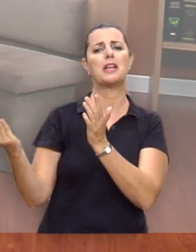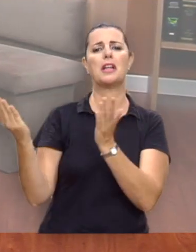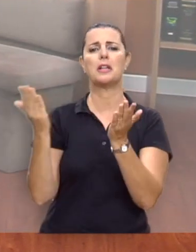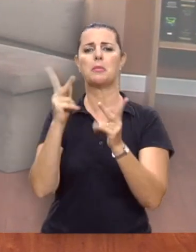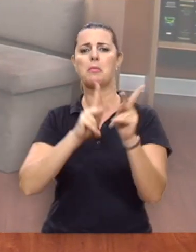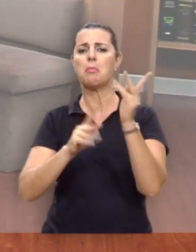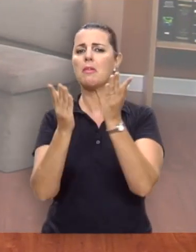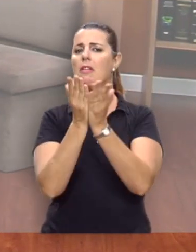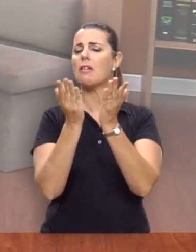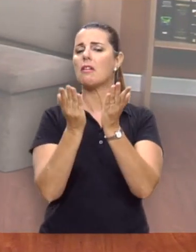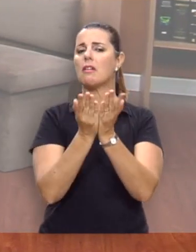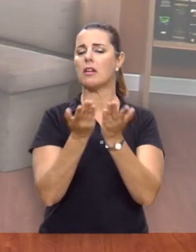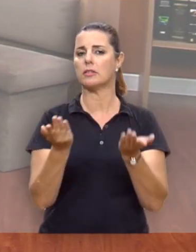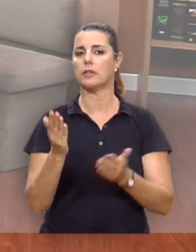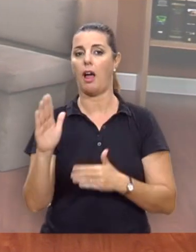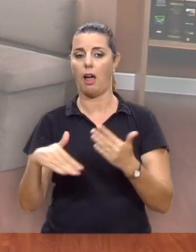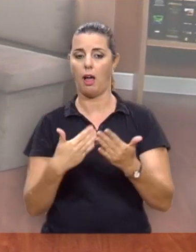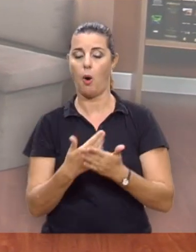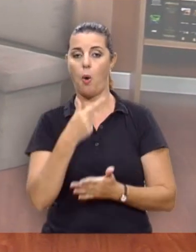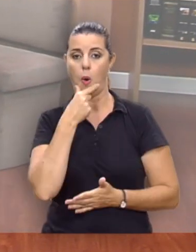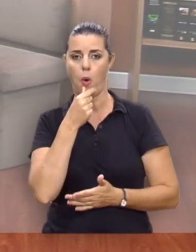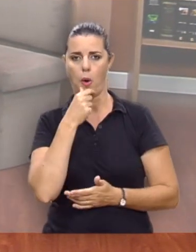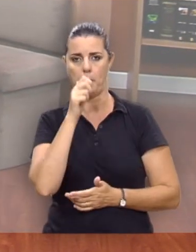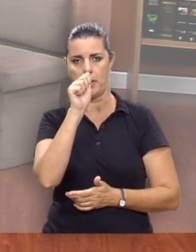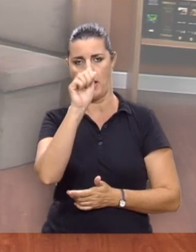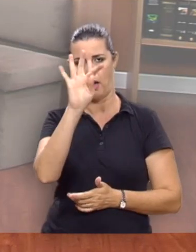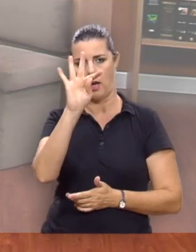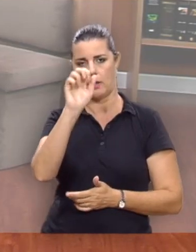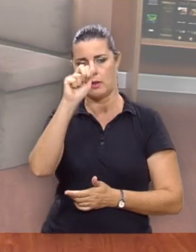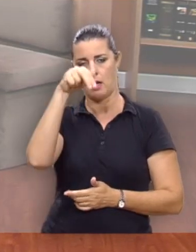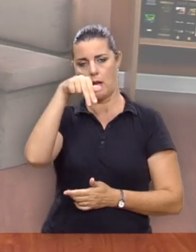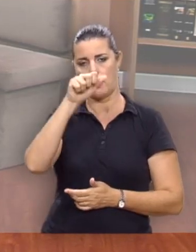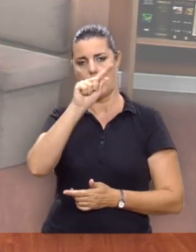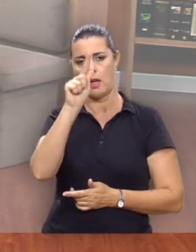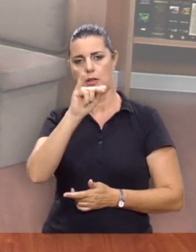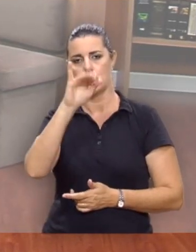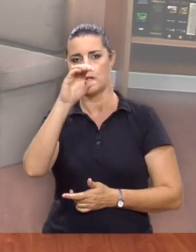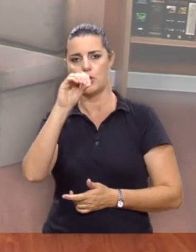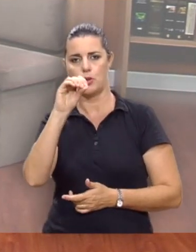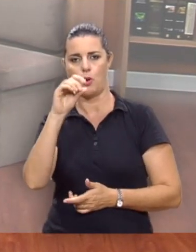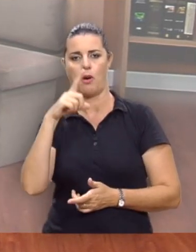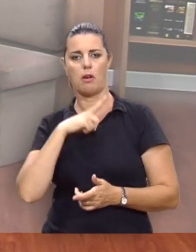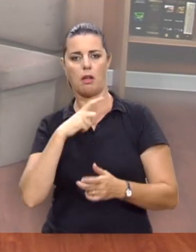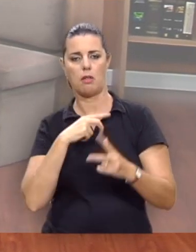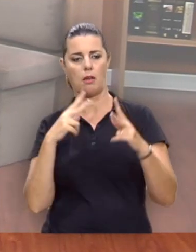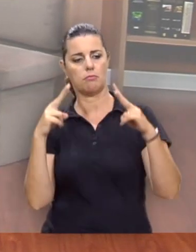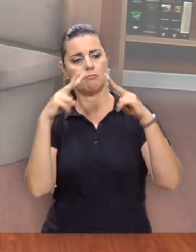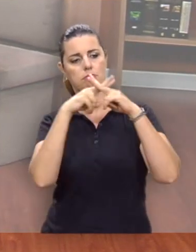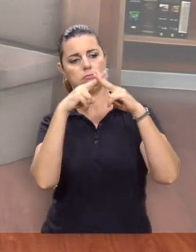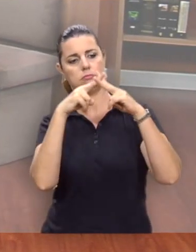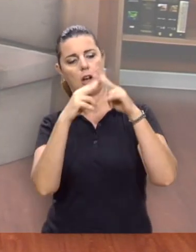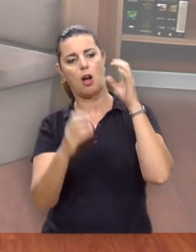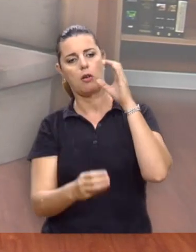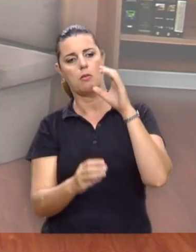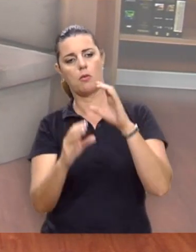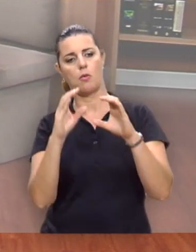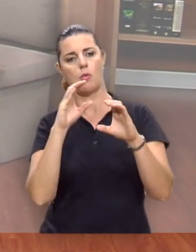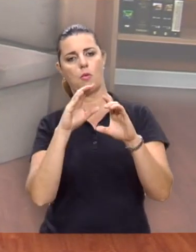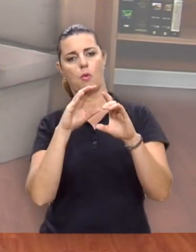Aliás, Atanásio, que foi o grande vencedor naquele grande embate no Concílio de Nicéia